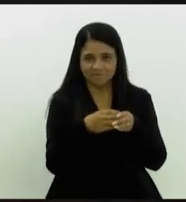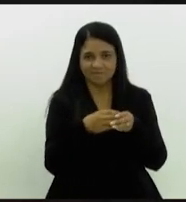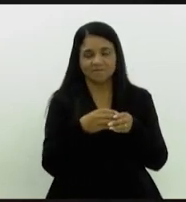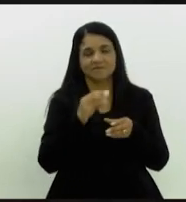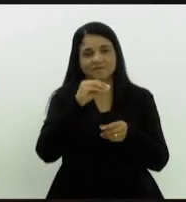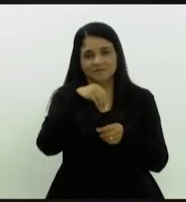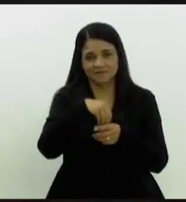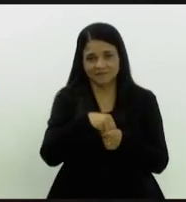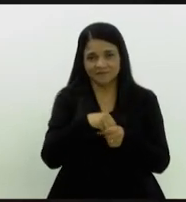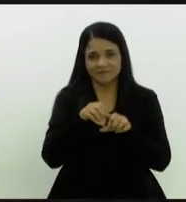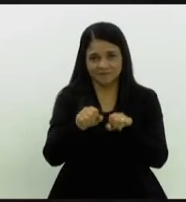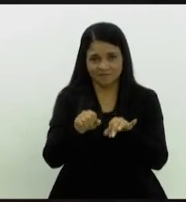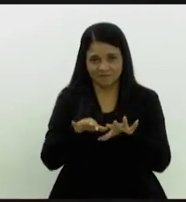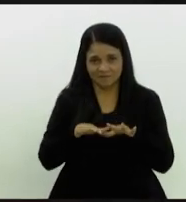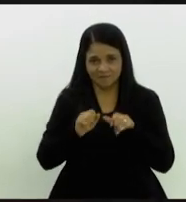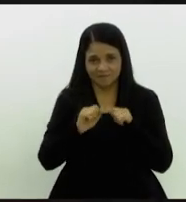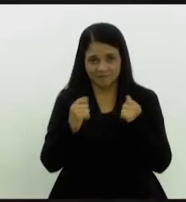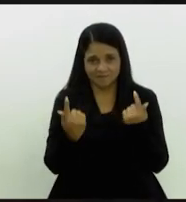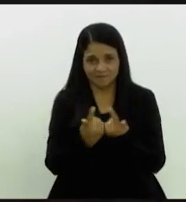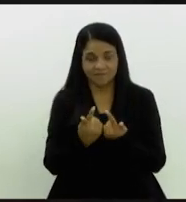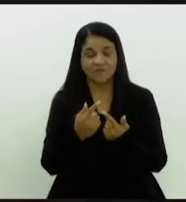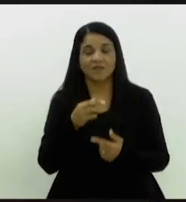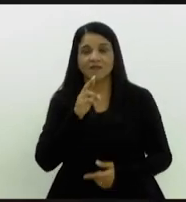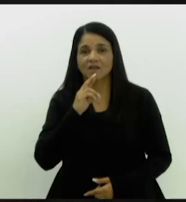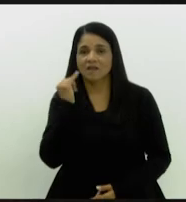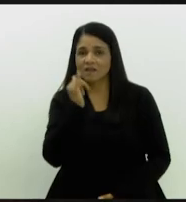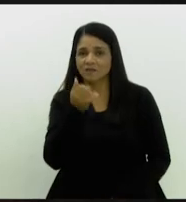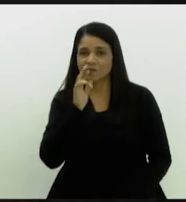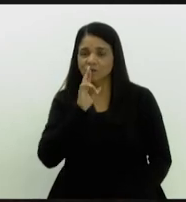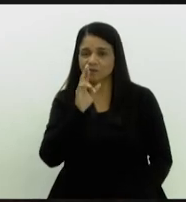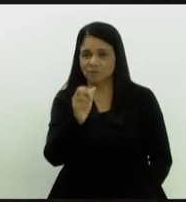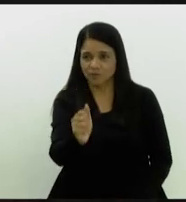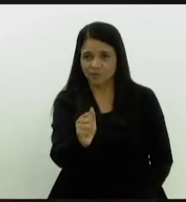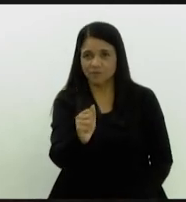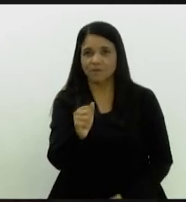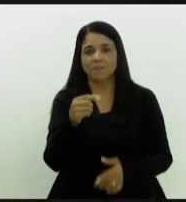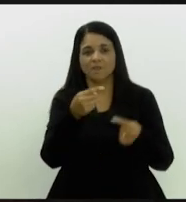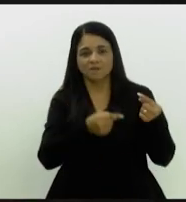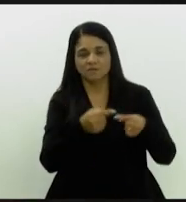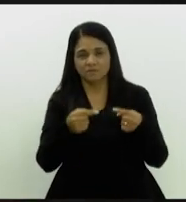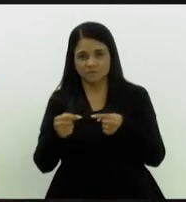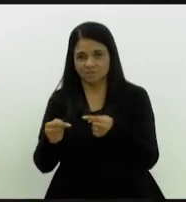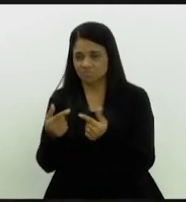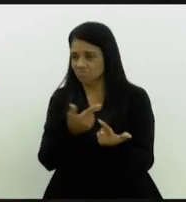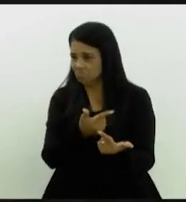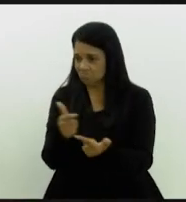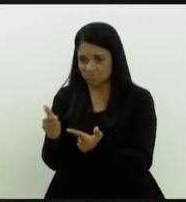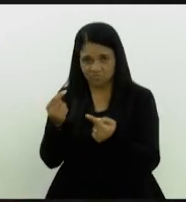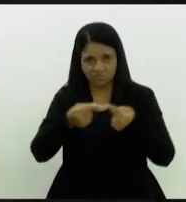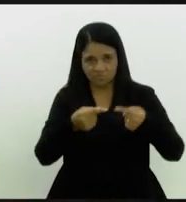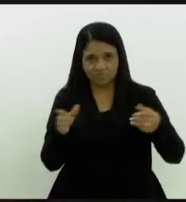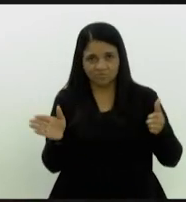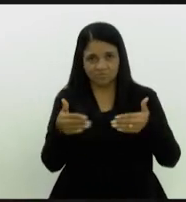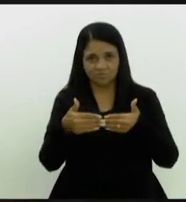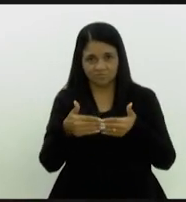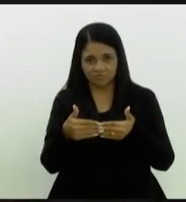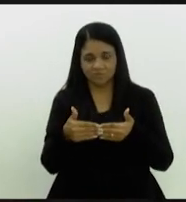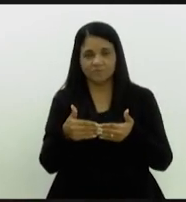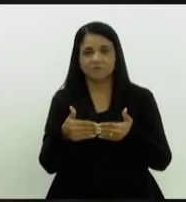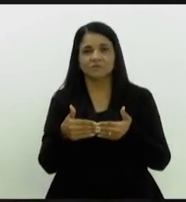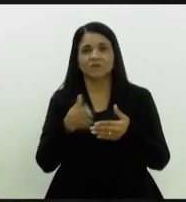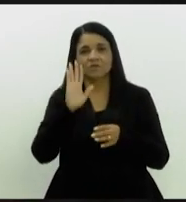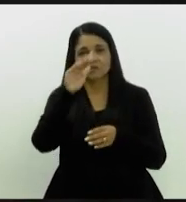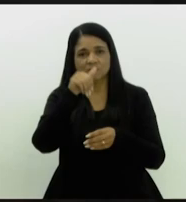favorável, relator deputado Rodrigo Amorim. Em discussão, não havendo quem queira discutir, encerrada a discussão.